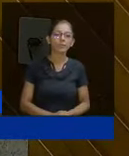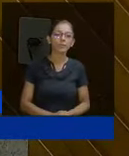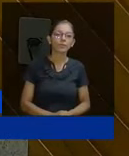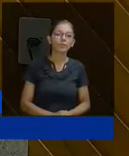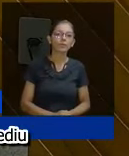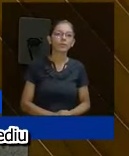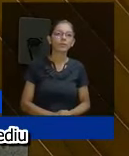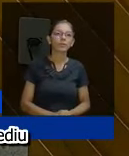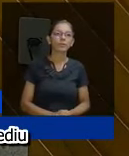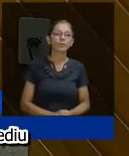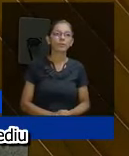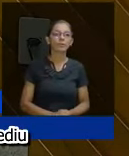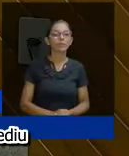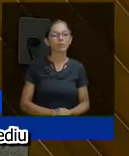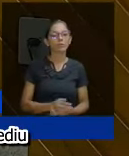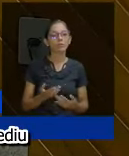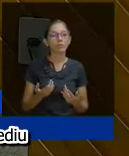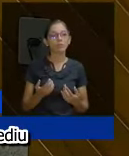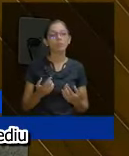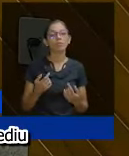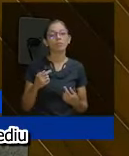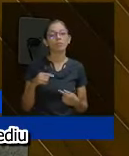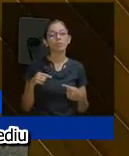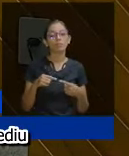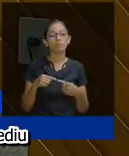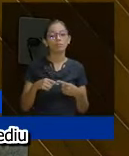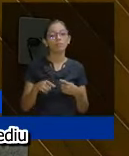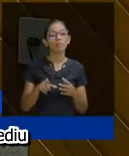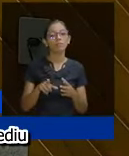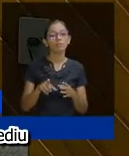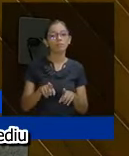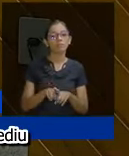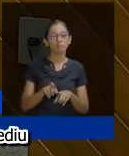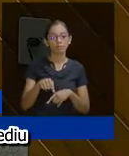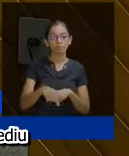Então, voltando, inclusive, ao status quo antes, quando ele